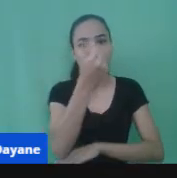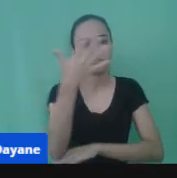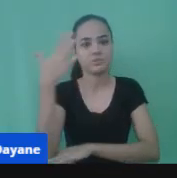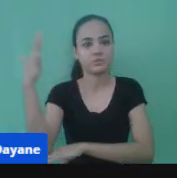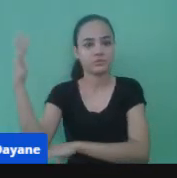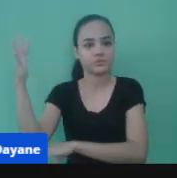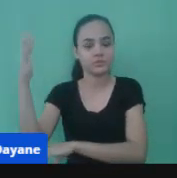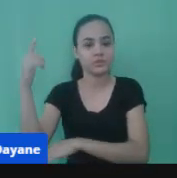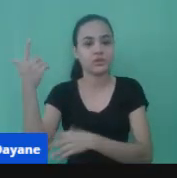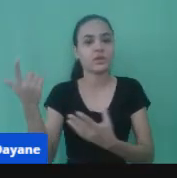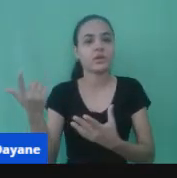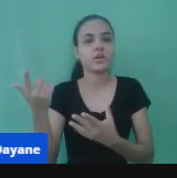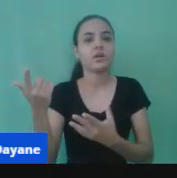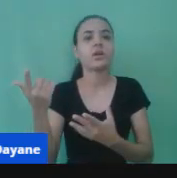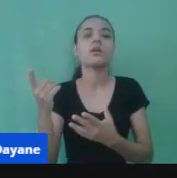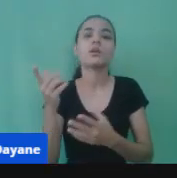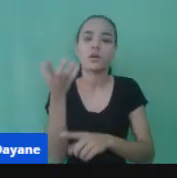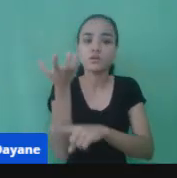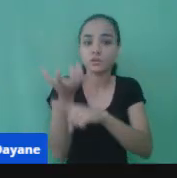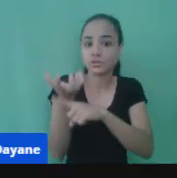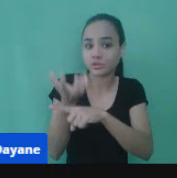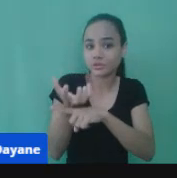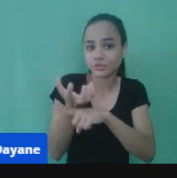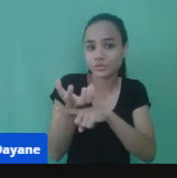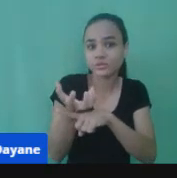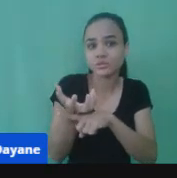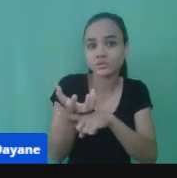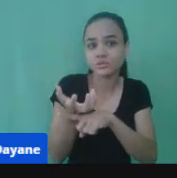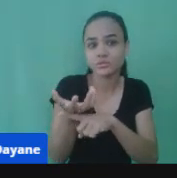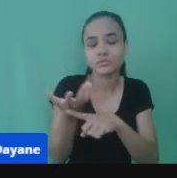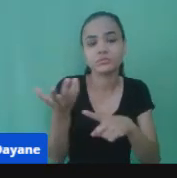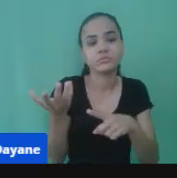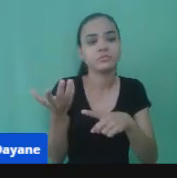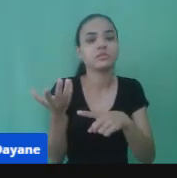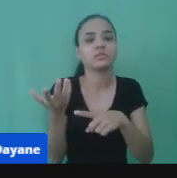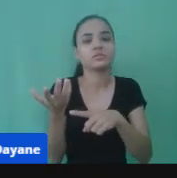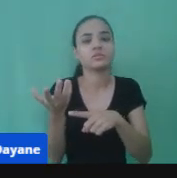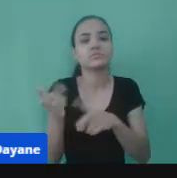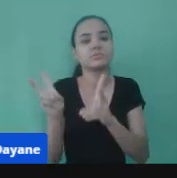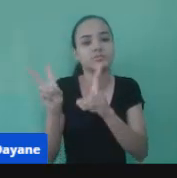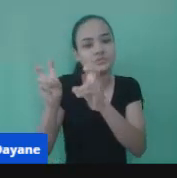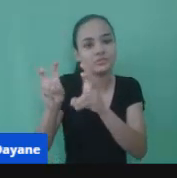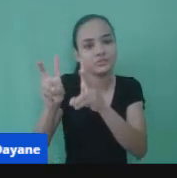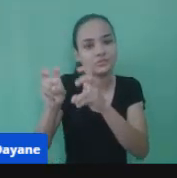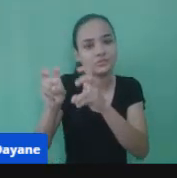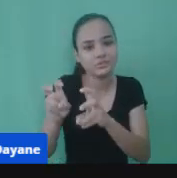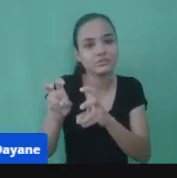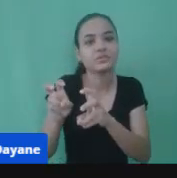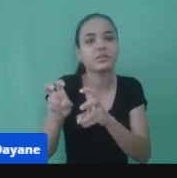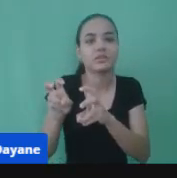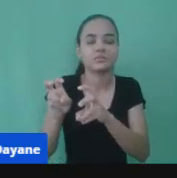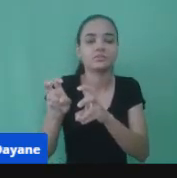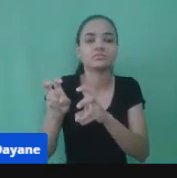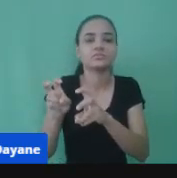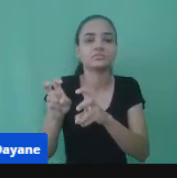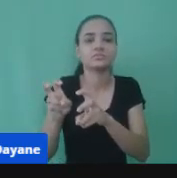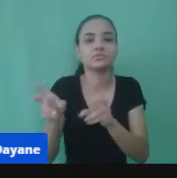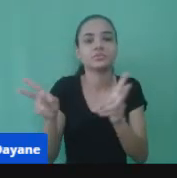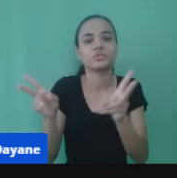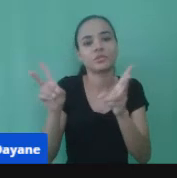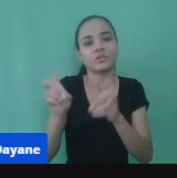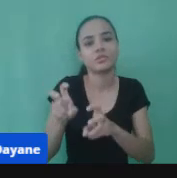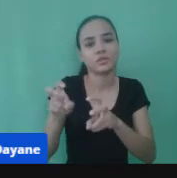né, no curso, se você pegar de mestrado de educação ambiental, um semestre inteiro ou mais, então a gente vai fazer